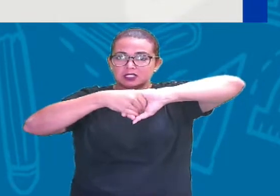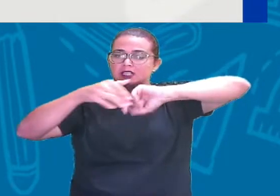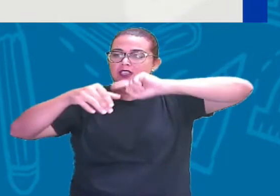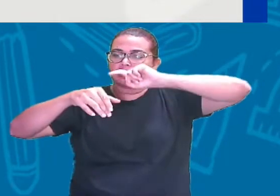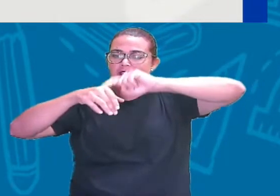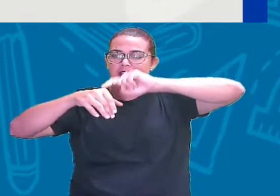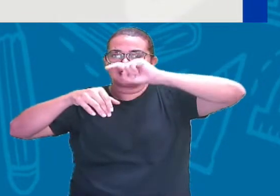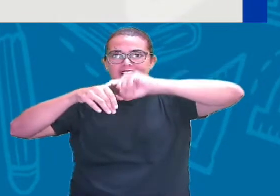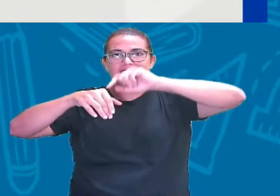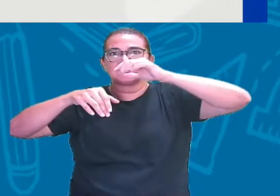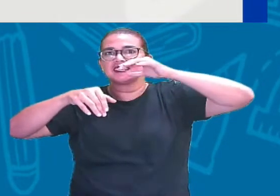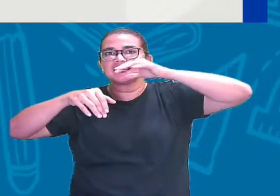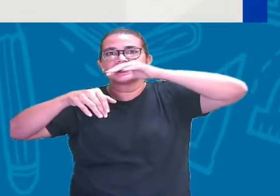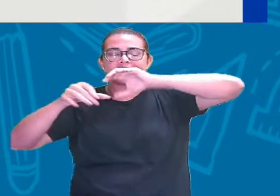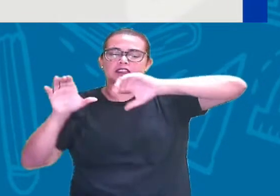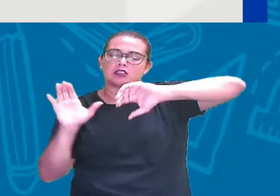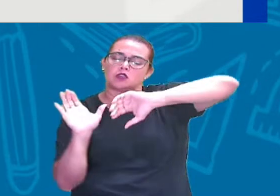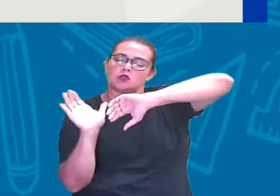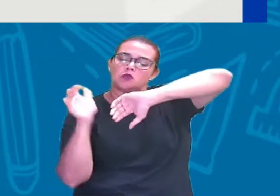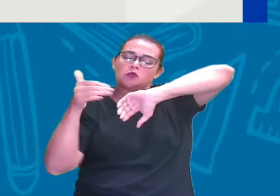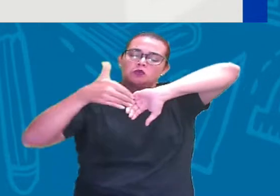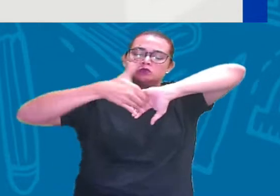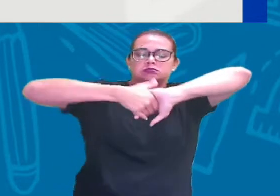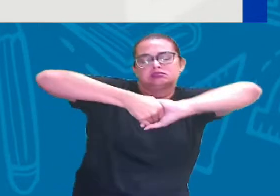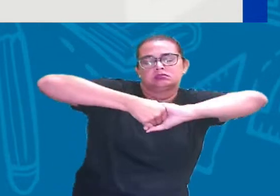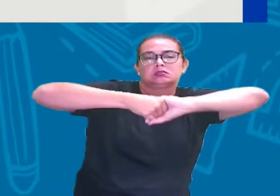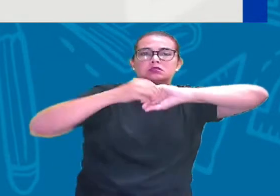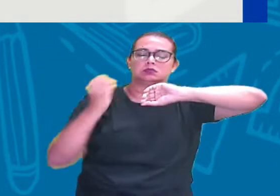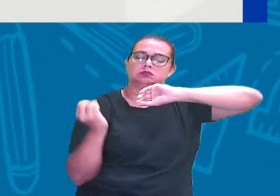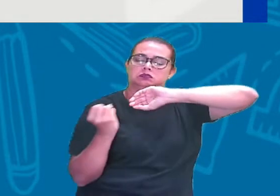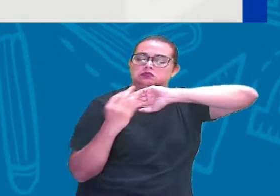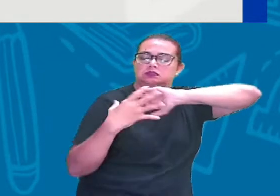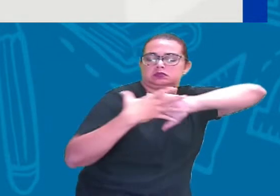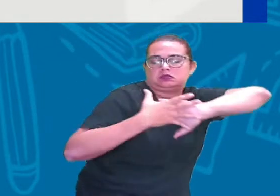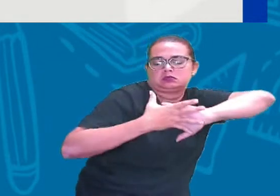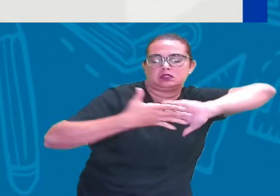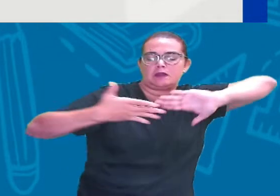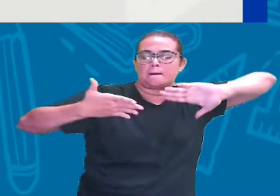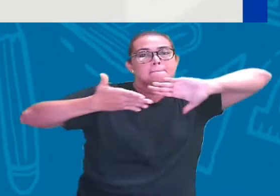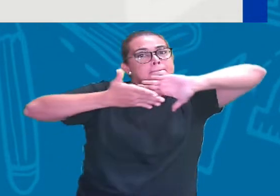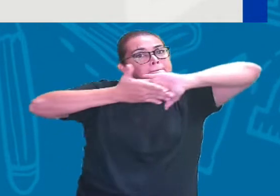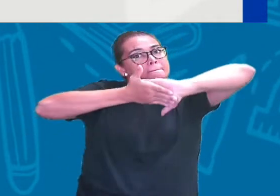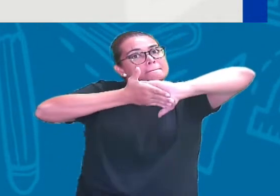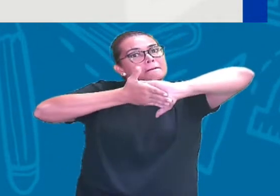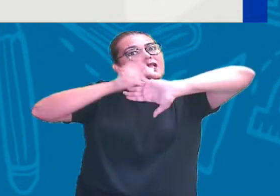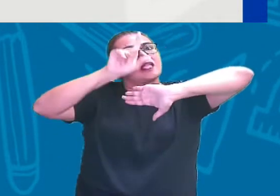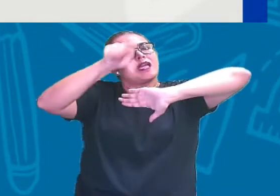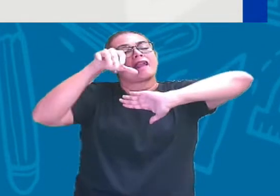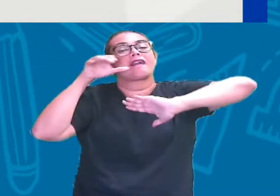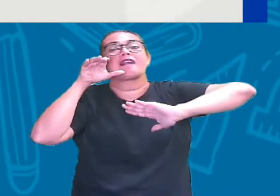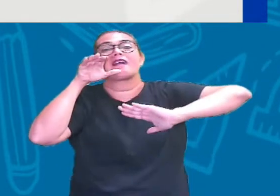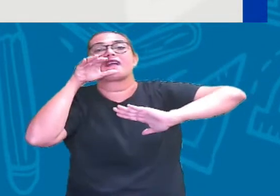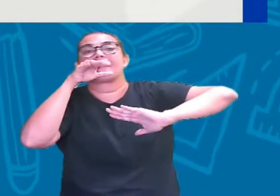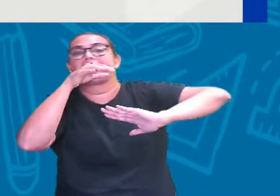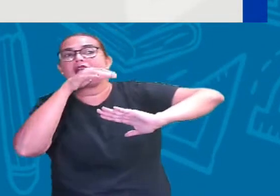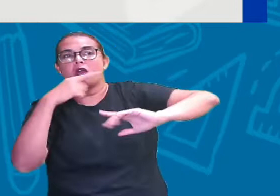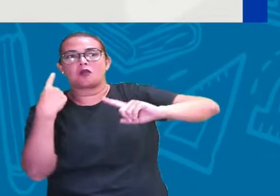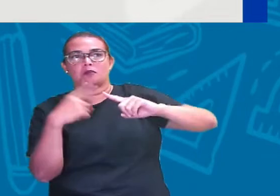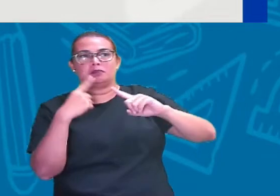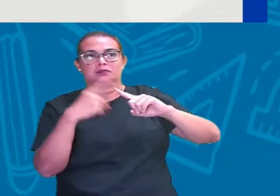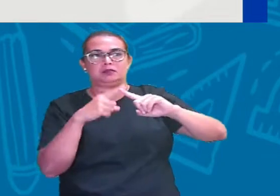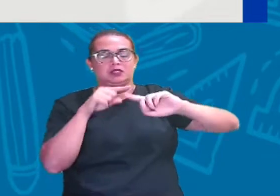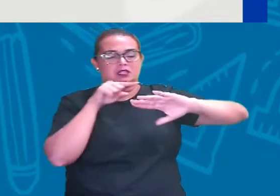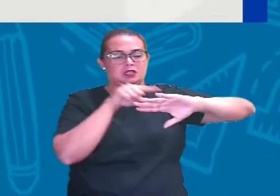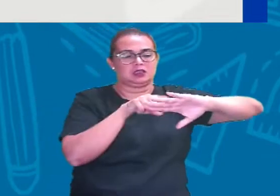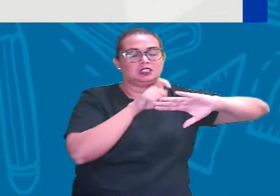é o calor, não é temperatura, tá? É o calor. Por quê? Porque a energia térmica está passando do